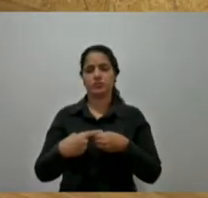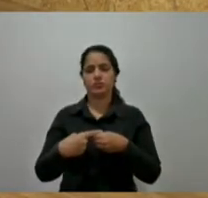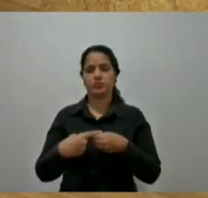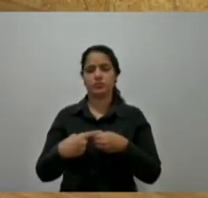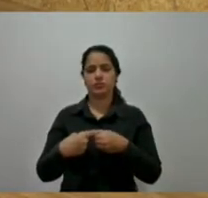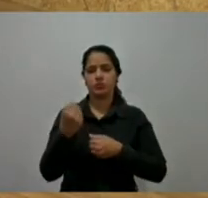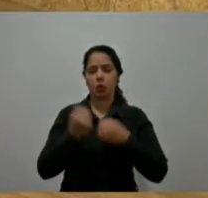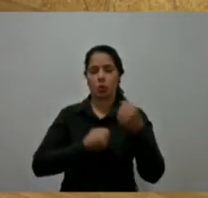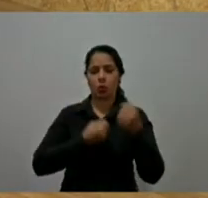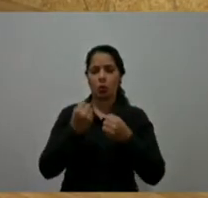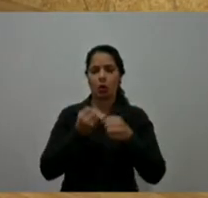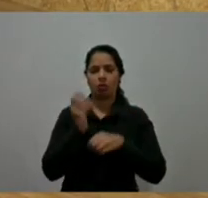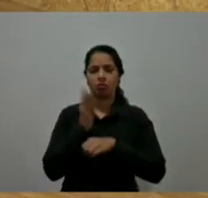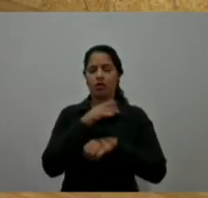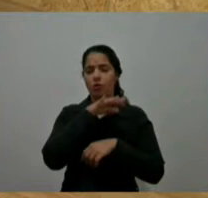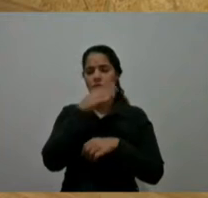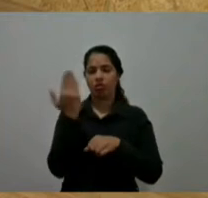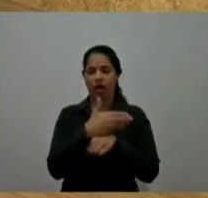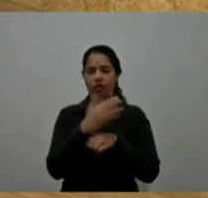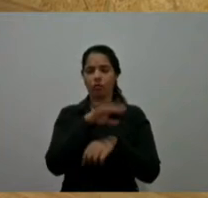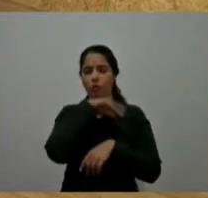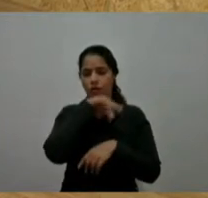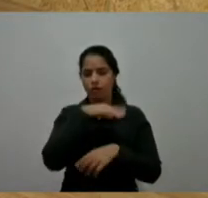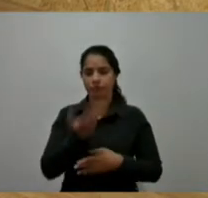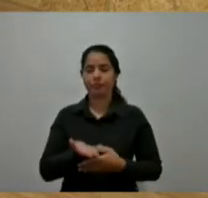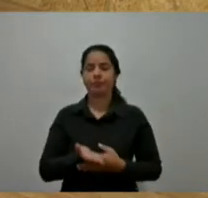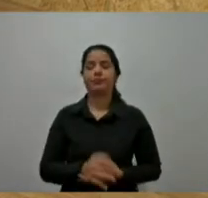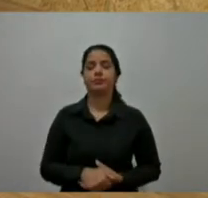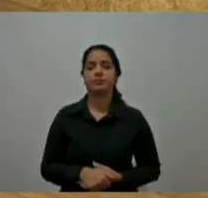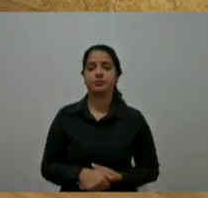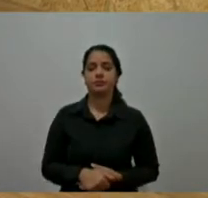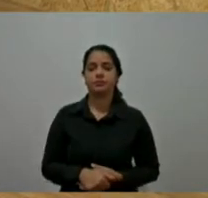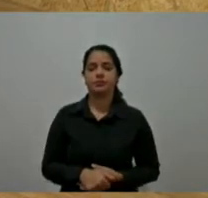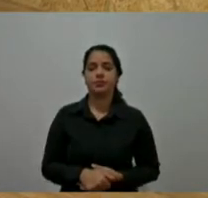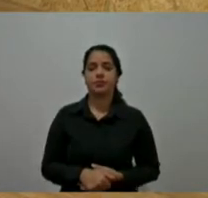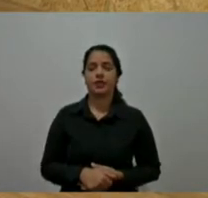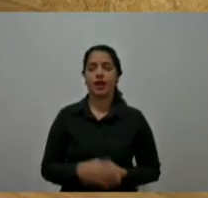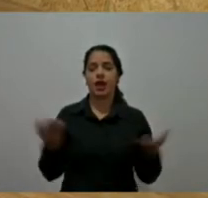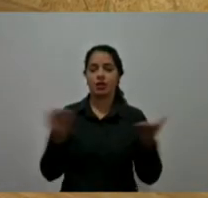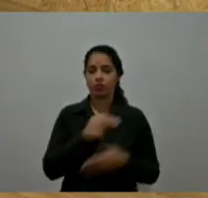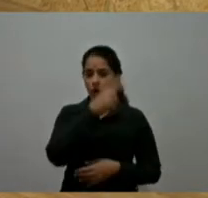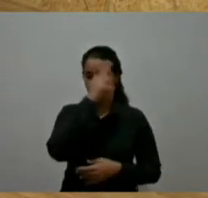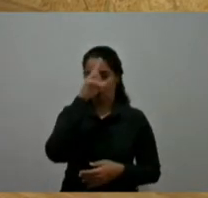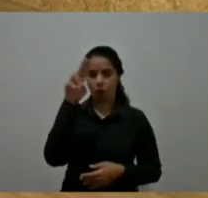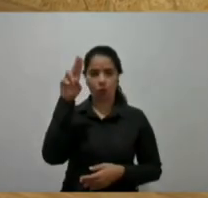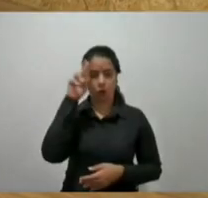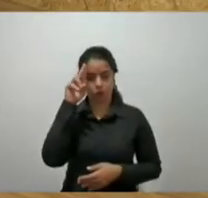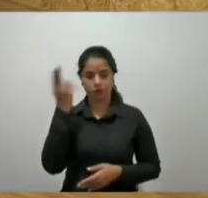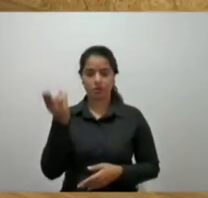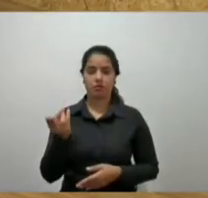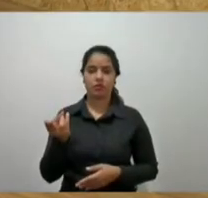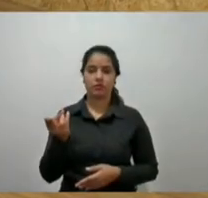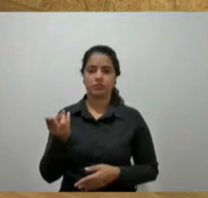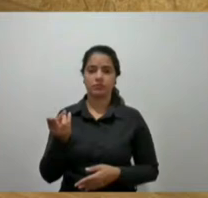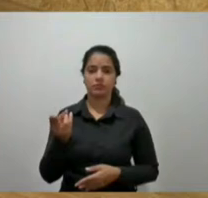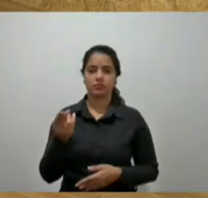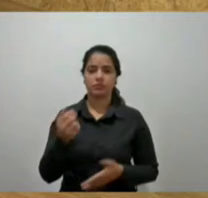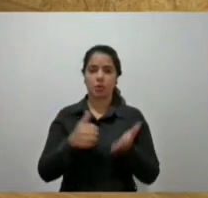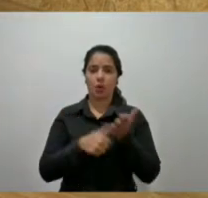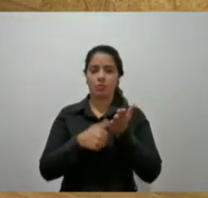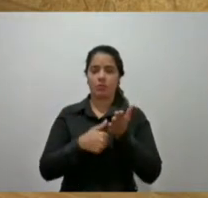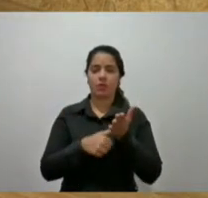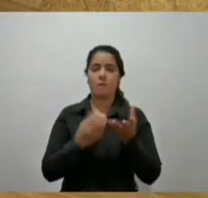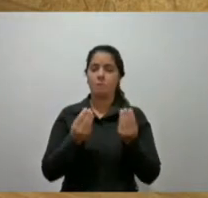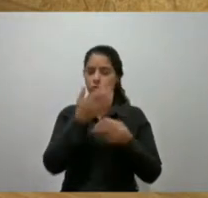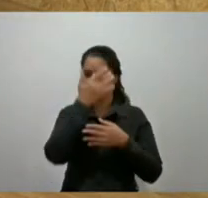E aí, mas as pessoas não tinham alternativa. E aí veio o Uber, que é uma alternativa. Muita gente migrou para o Uber, não por uma questão de preço,